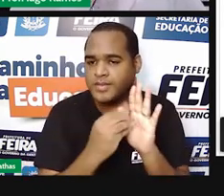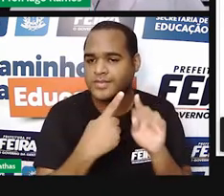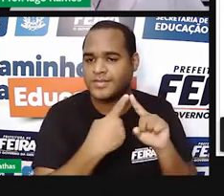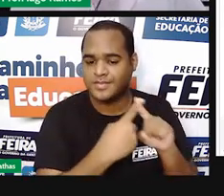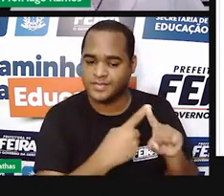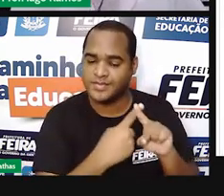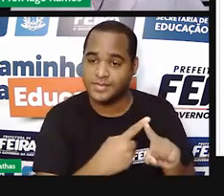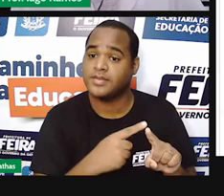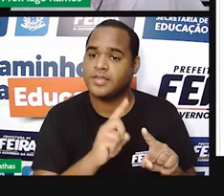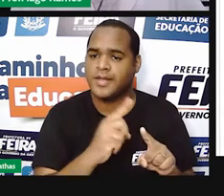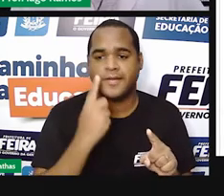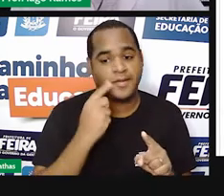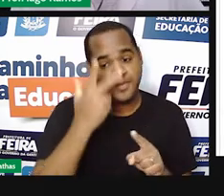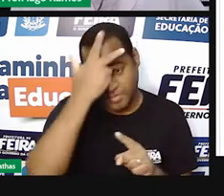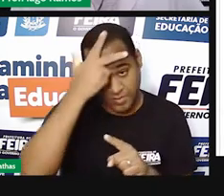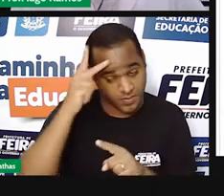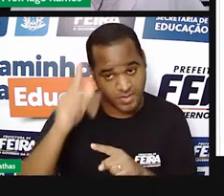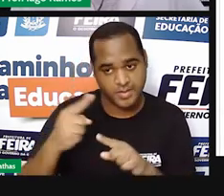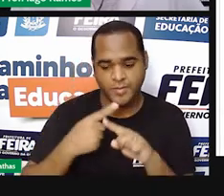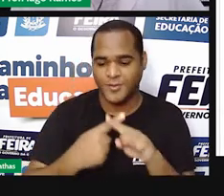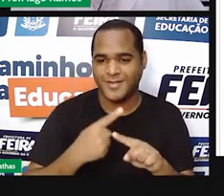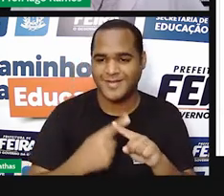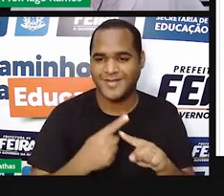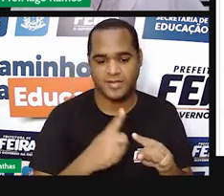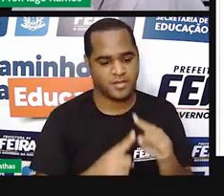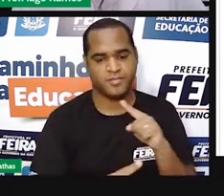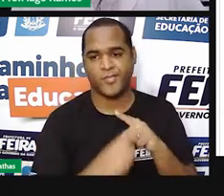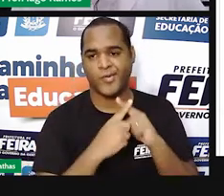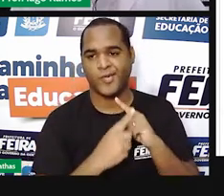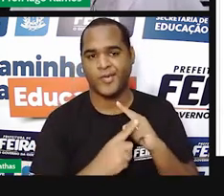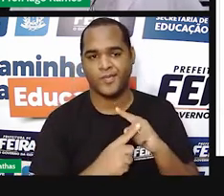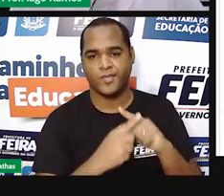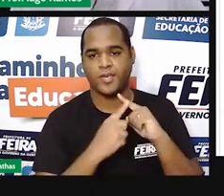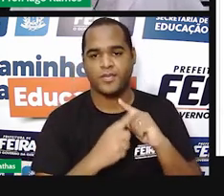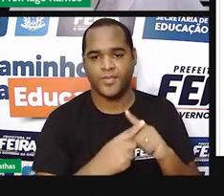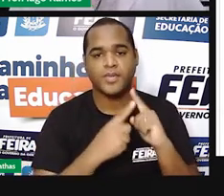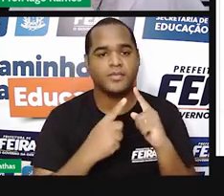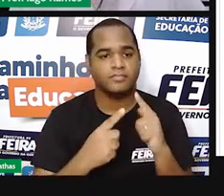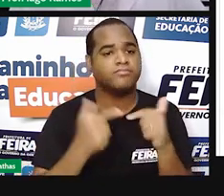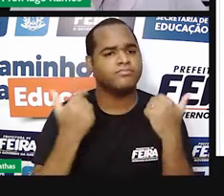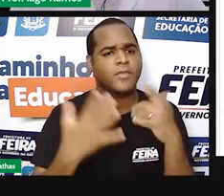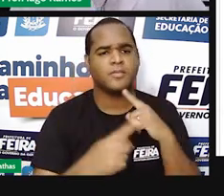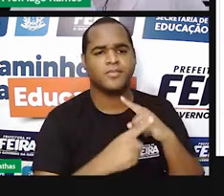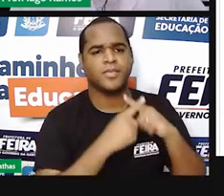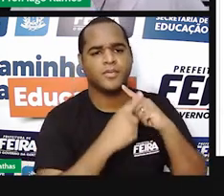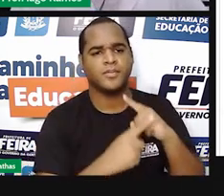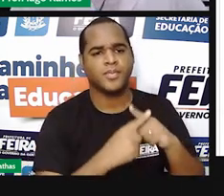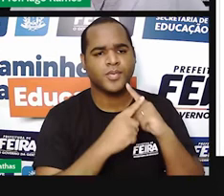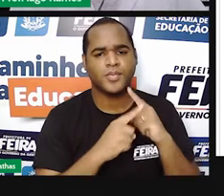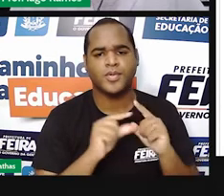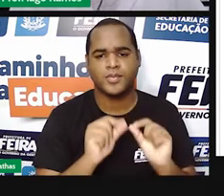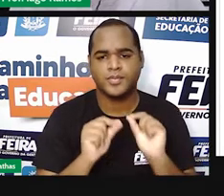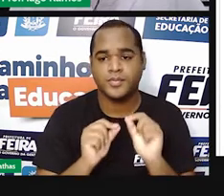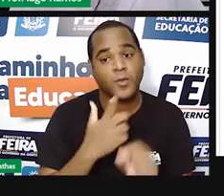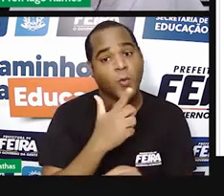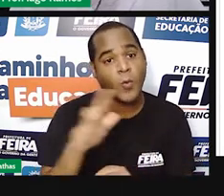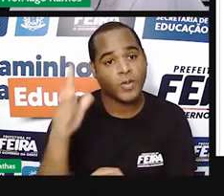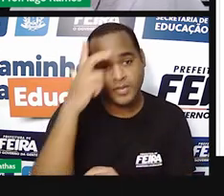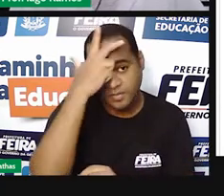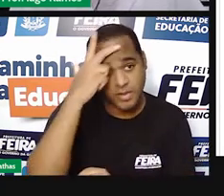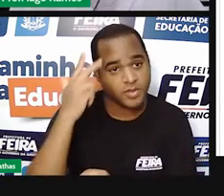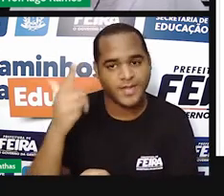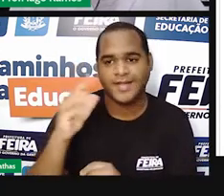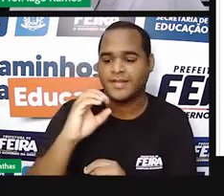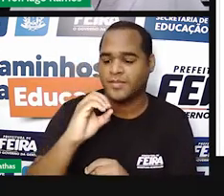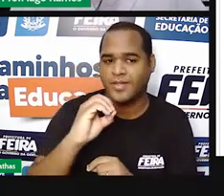x né a pessoa que tal com x vai bloquear aqui ó bloqueou a próxima jogada de quem